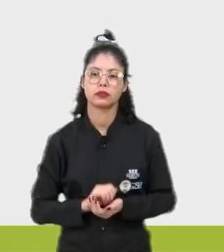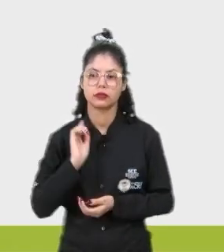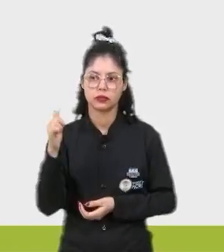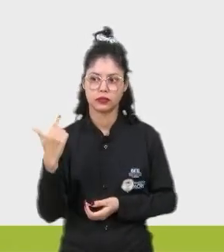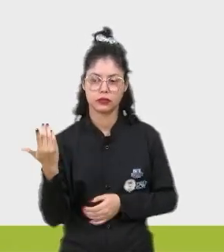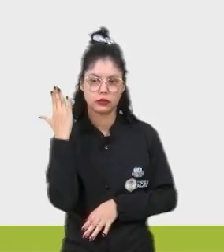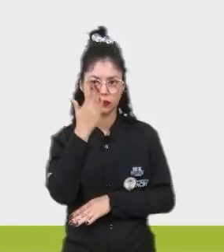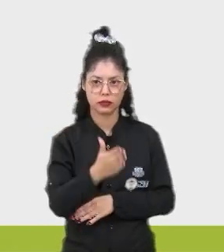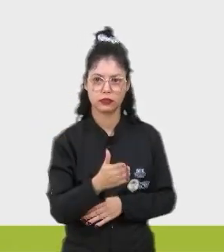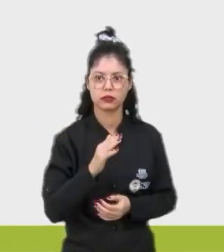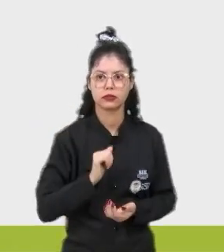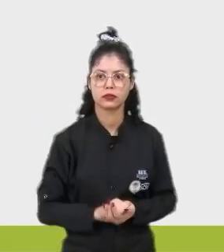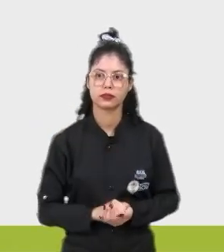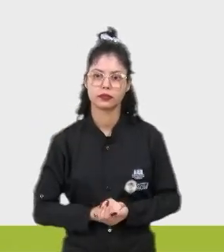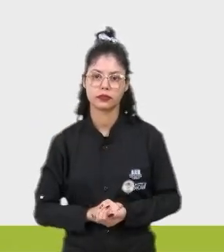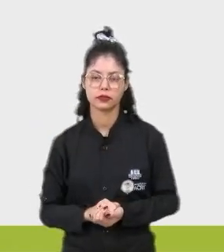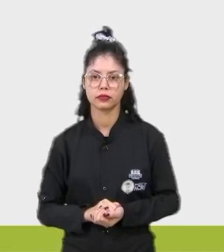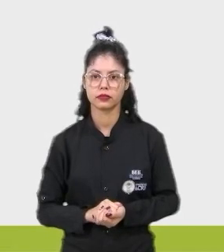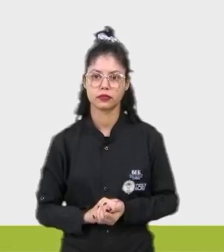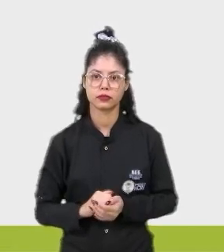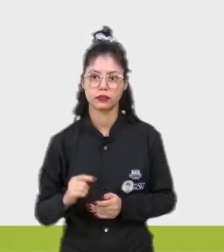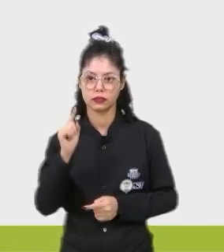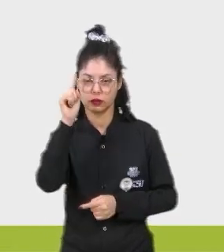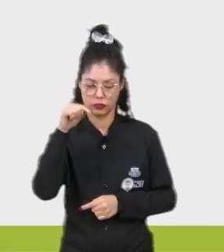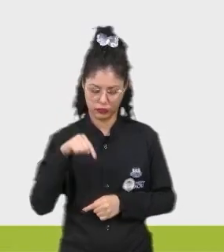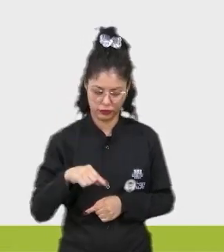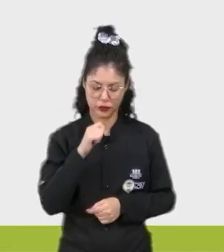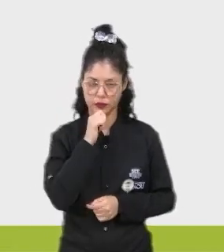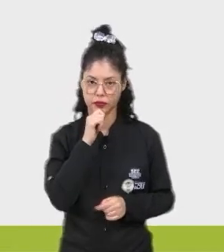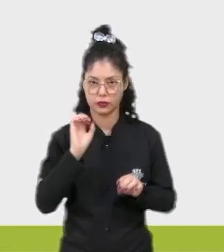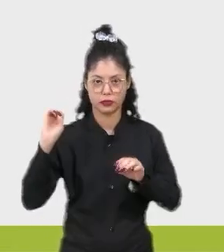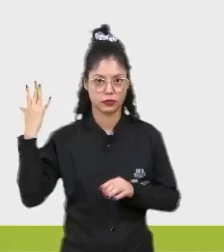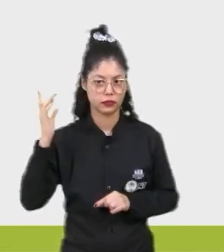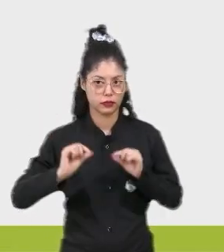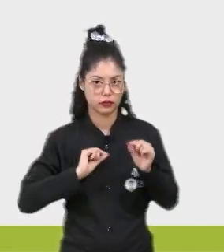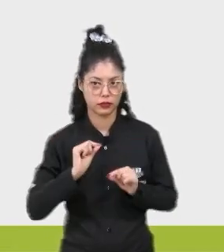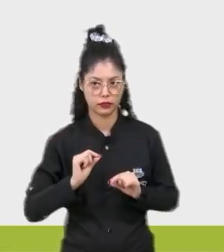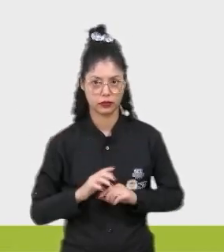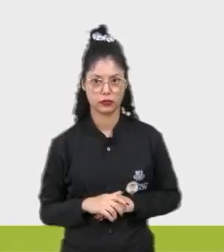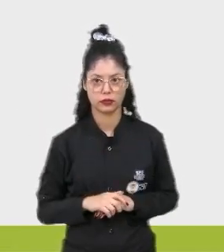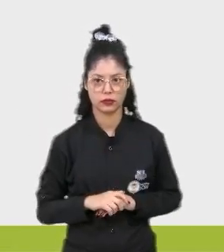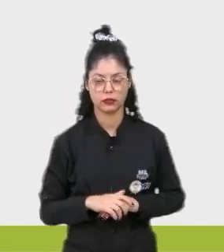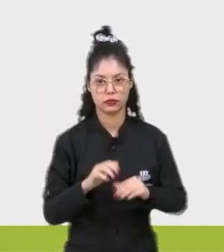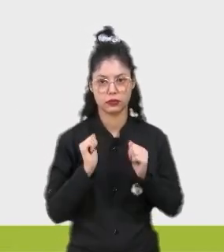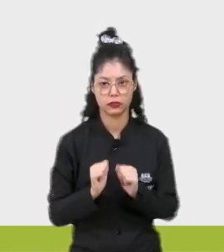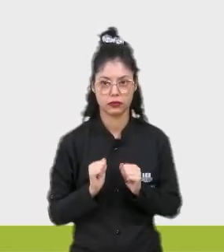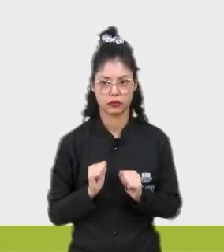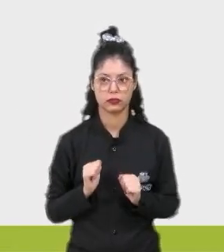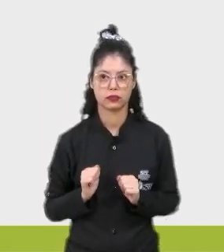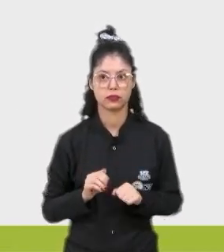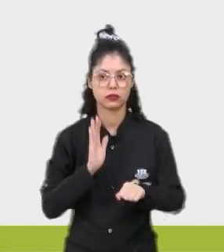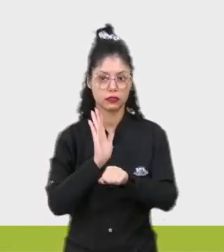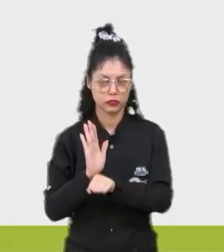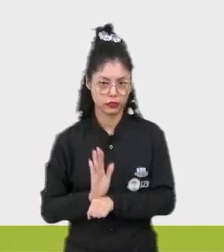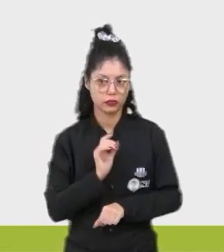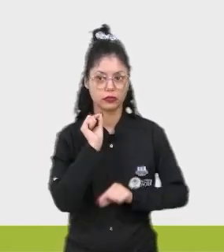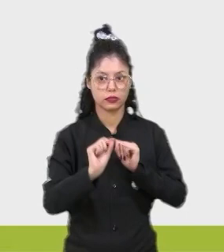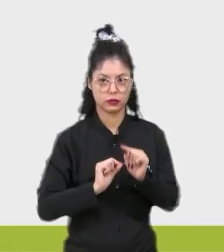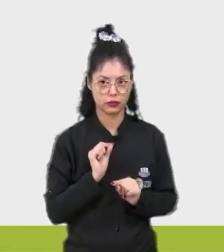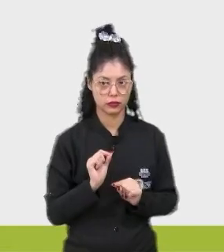outra direção de cima para baixo. Então, nesse caso, isso pode ter contribuído de fato